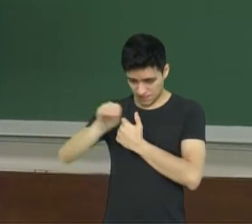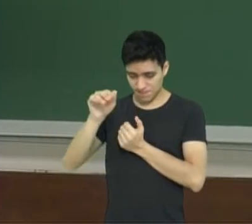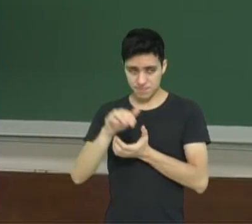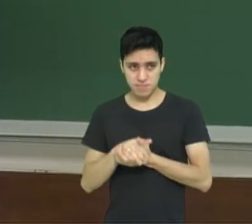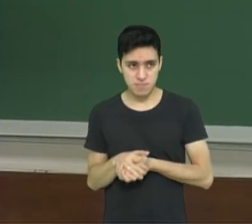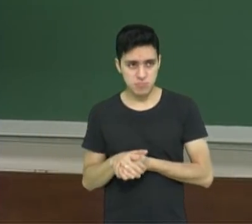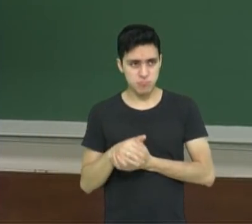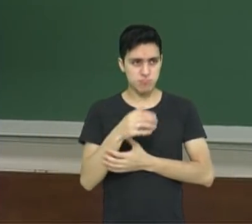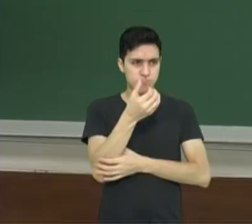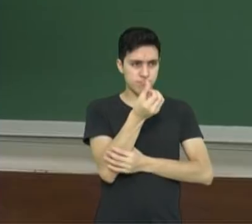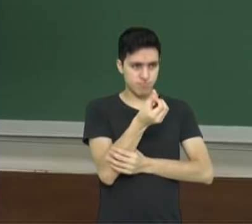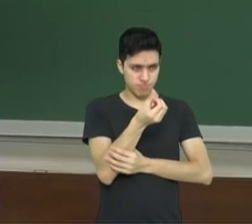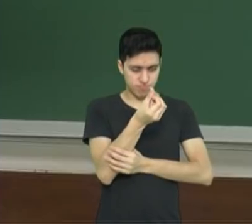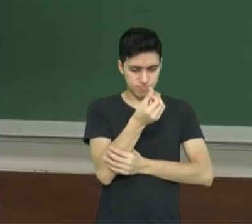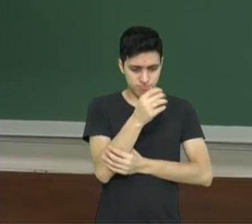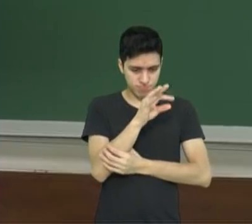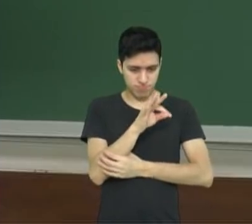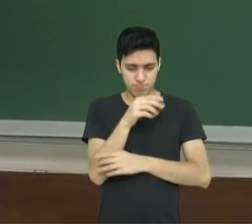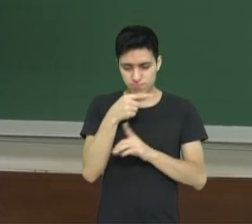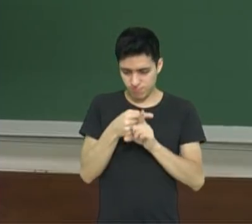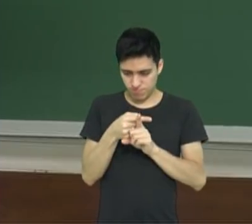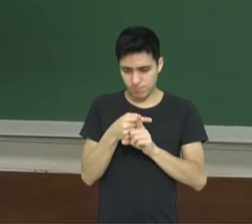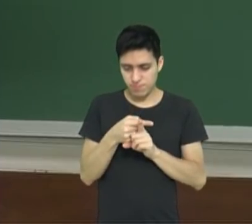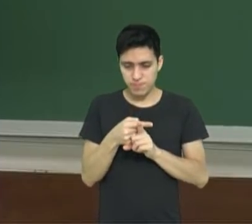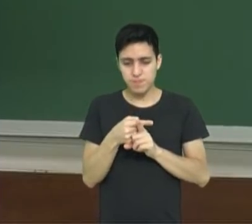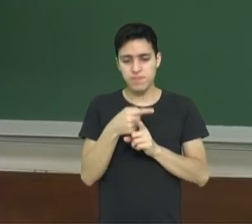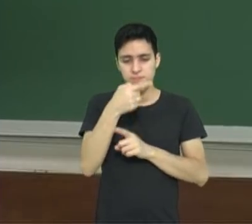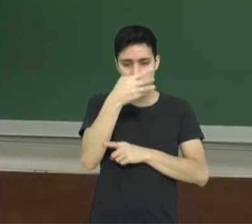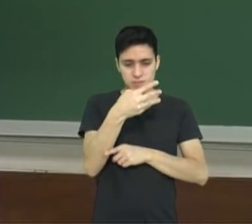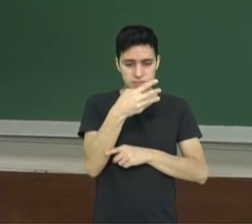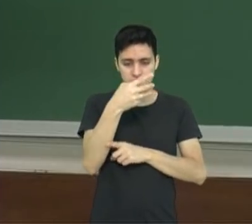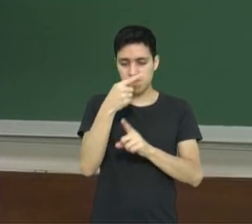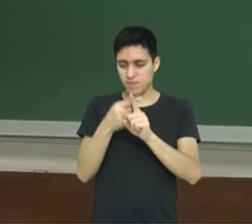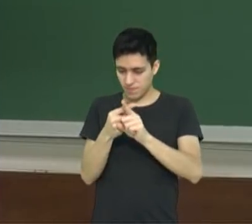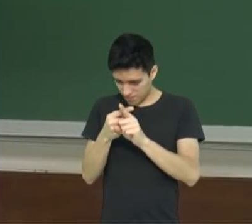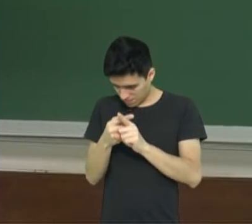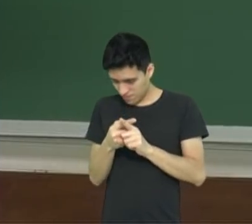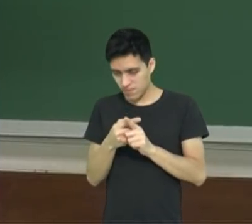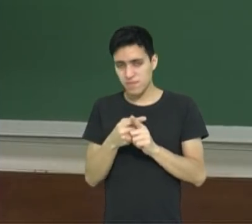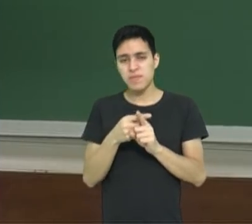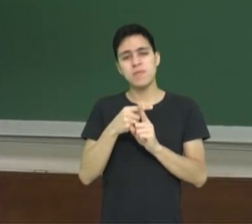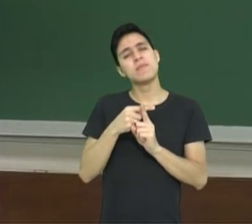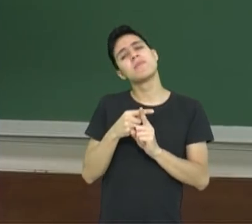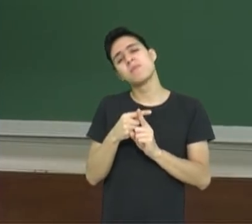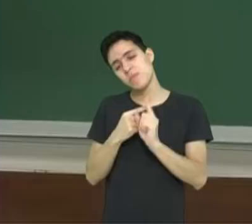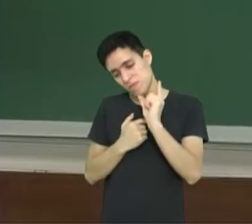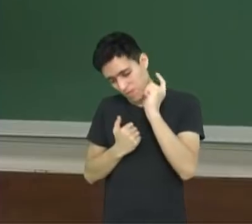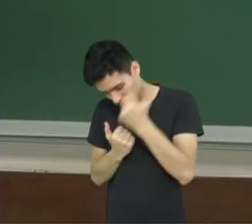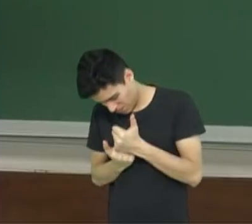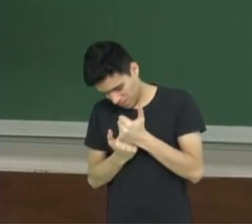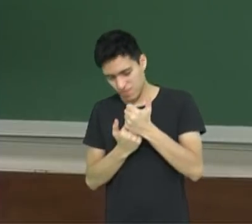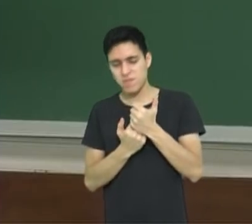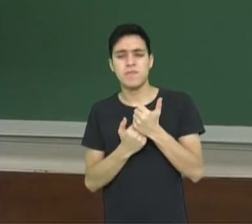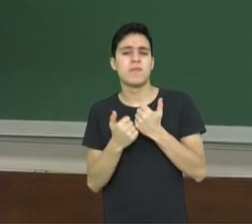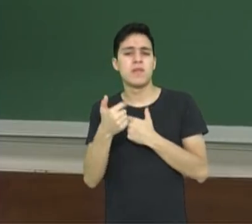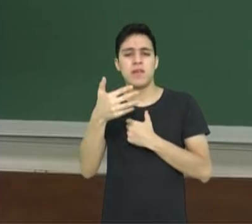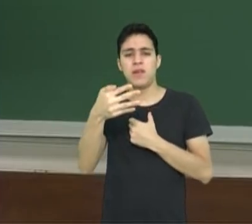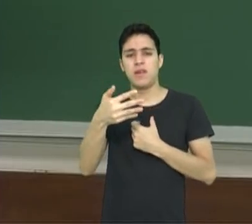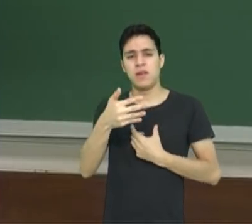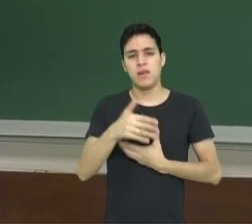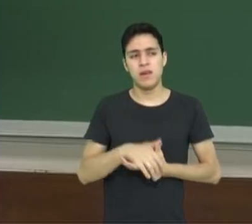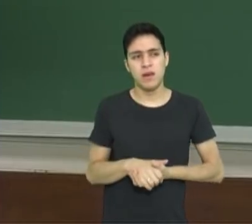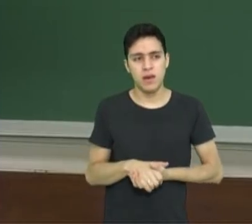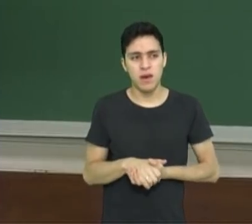Então, copia, ó. 6T mais 4 vezes... Tira o R, põe o número no lugar,